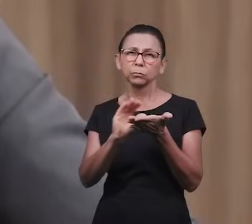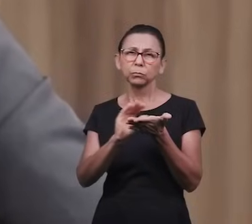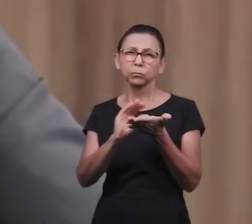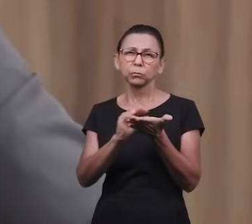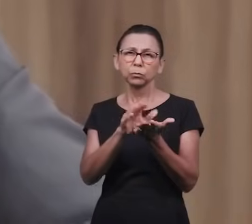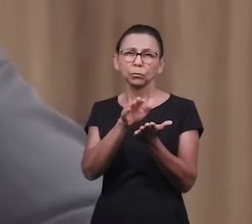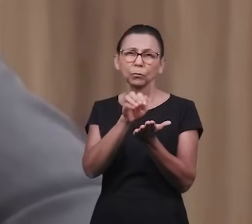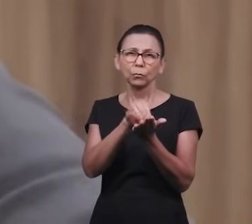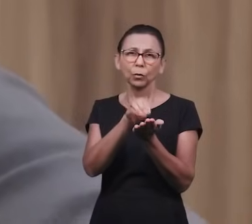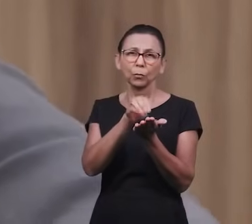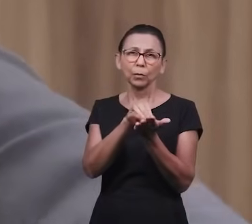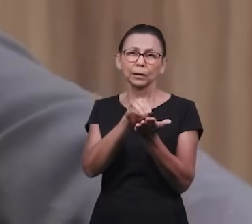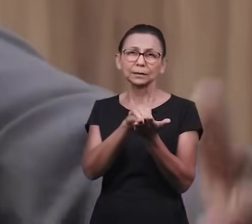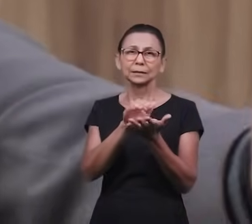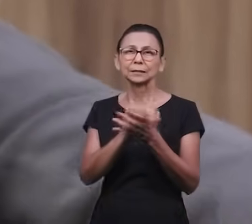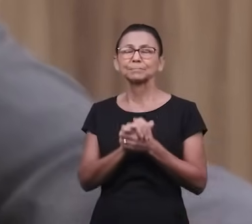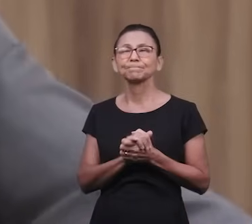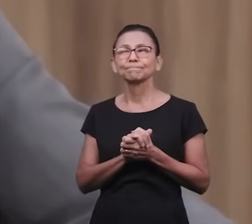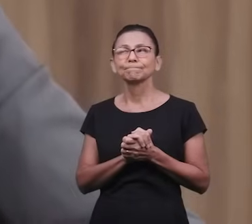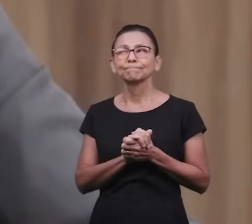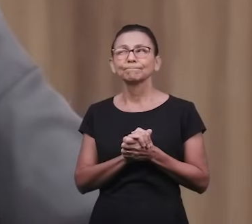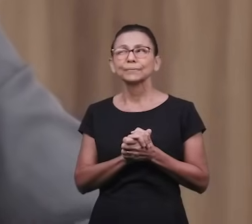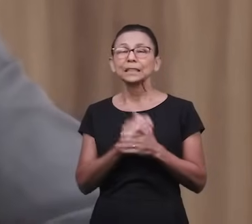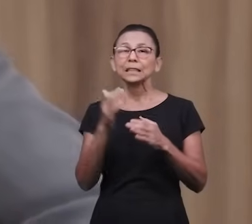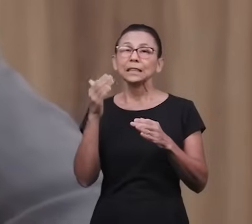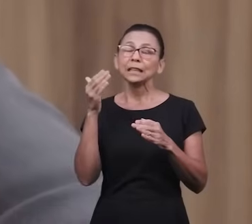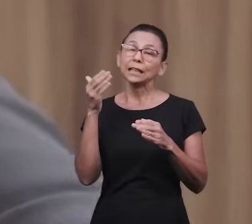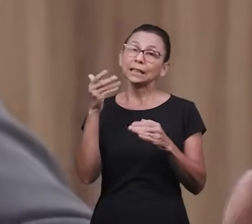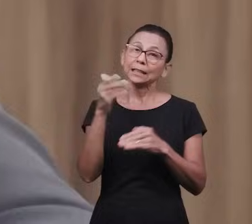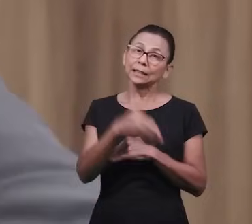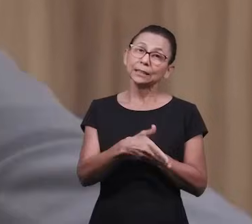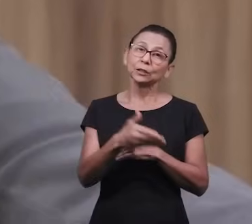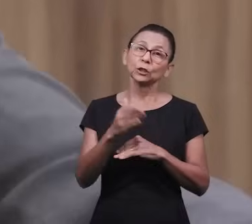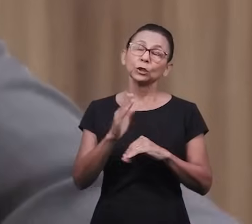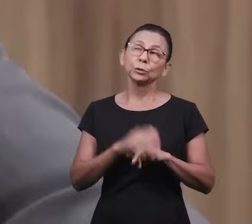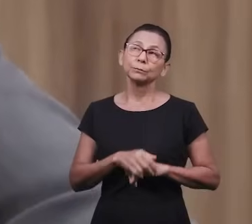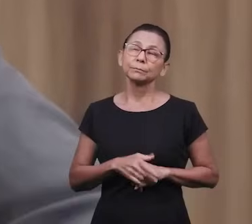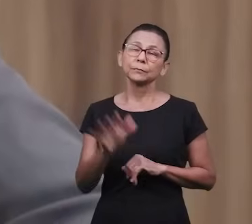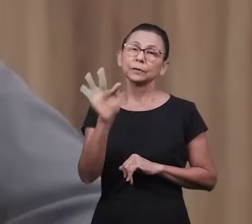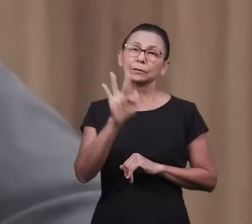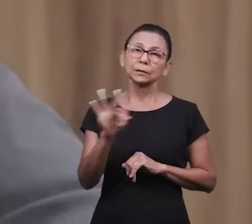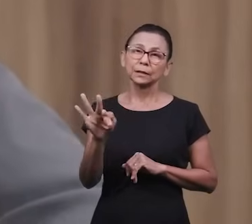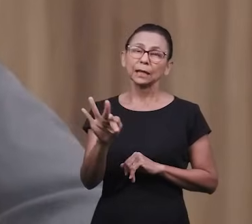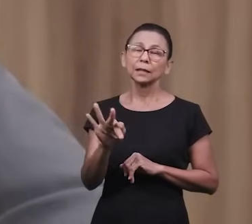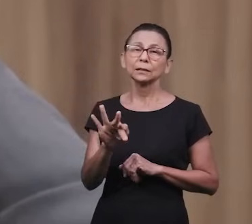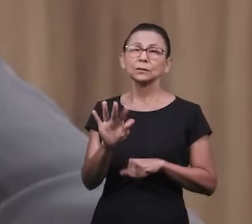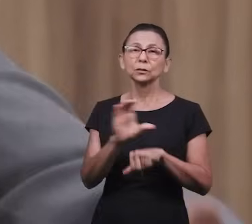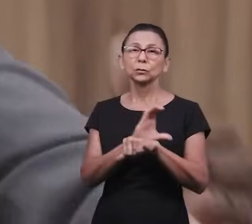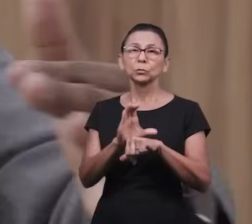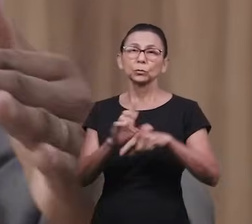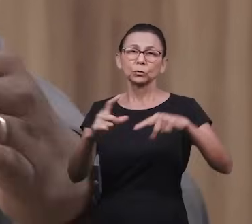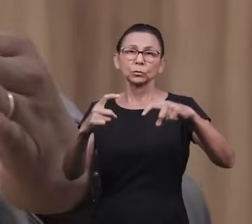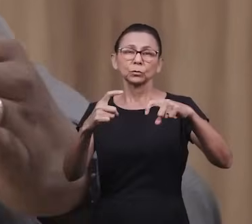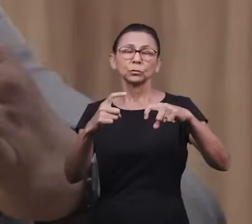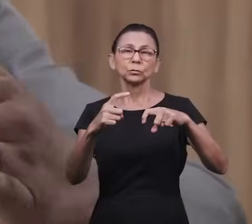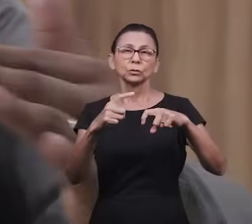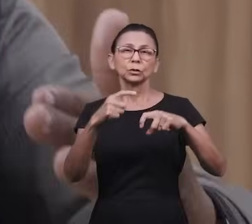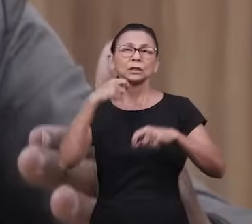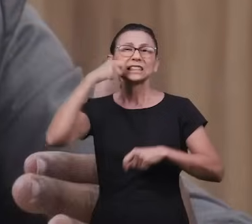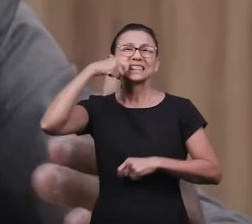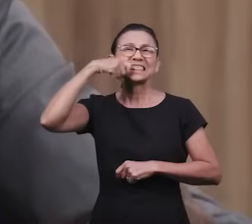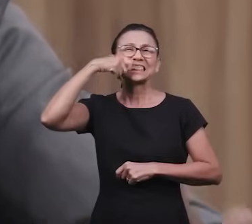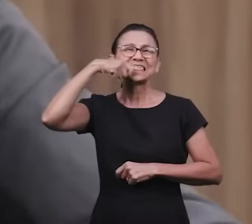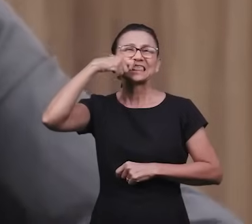na faculdade para odontologia. Mas não era o curso que ela queria, porque estava